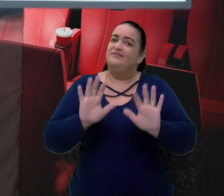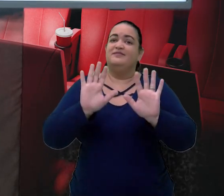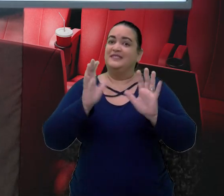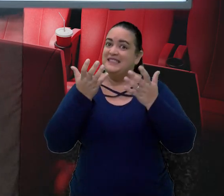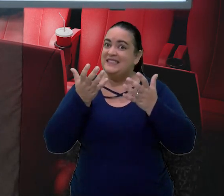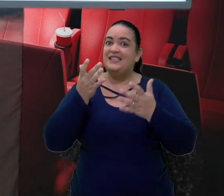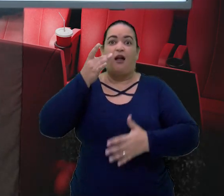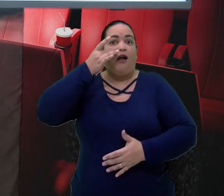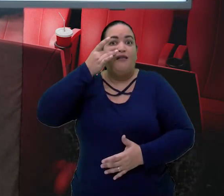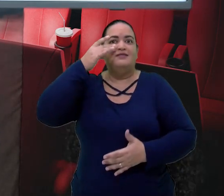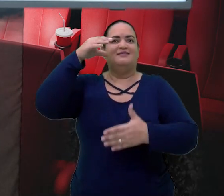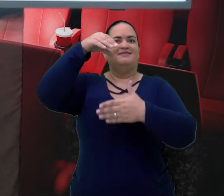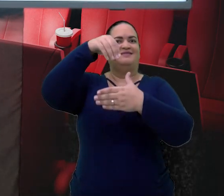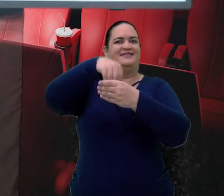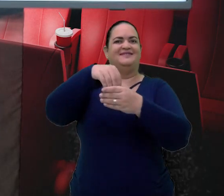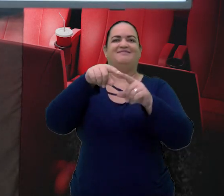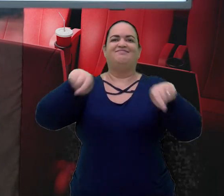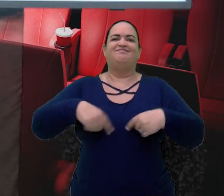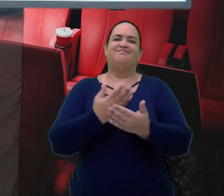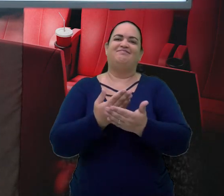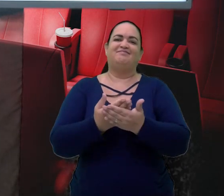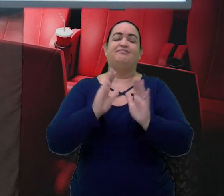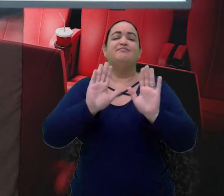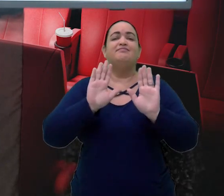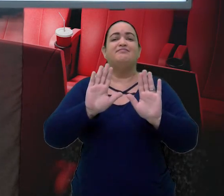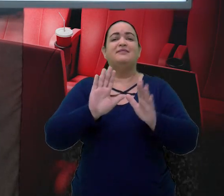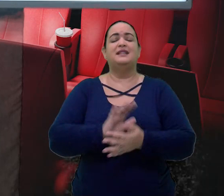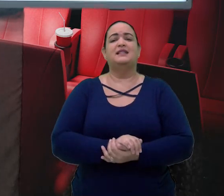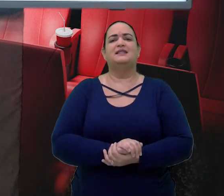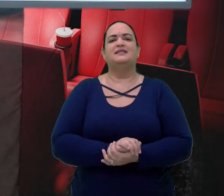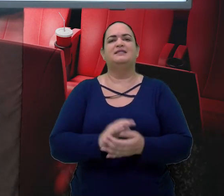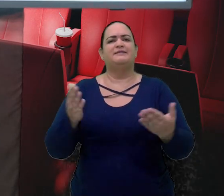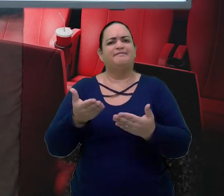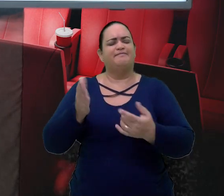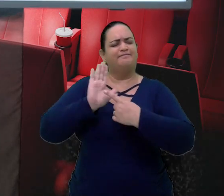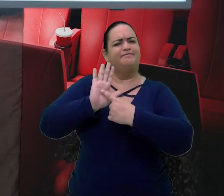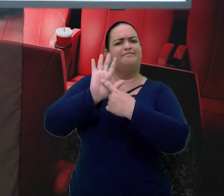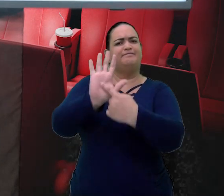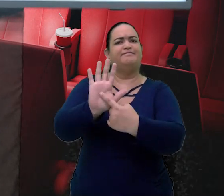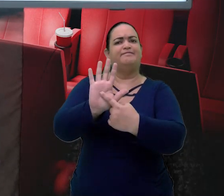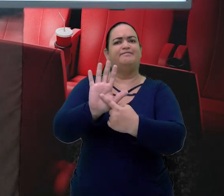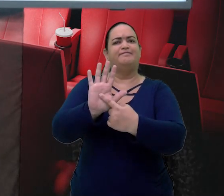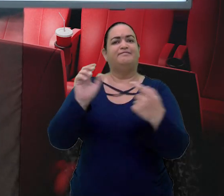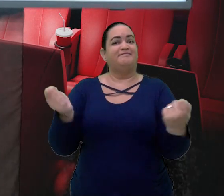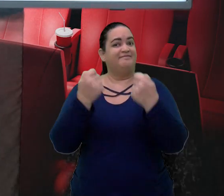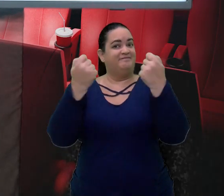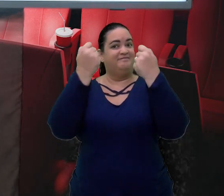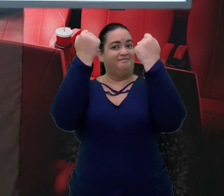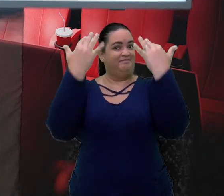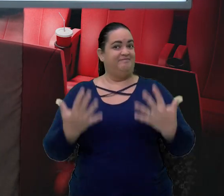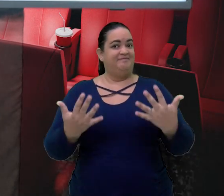fato, estarmos em sala de aula com vocês. Desta feita, estaremos apresentando para vocês o Festival Internacional de